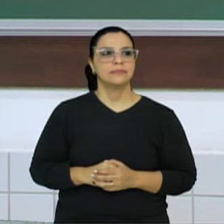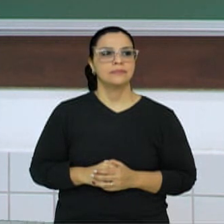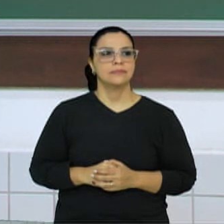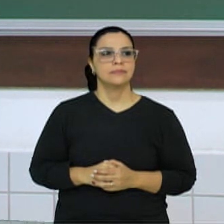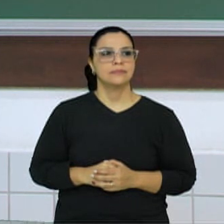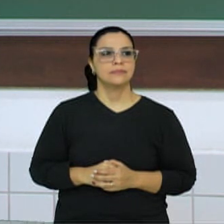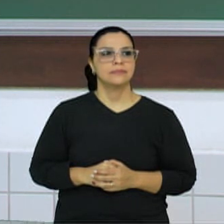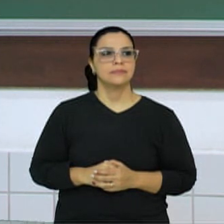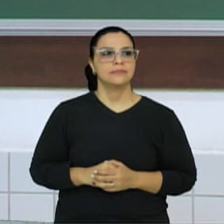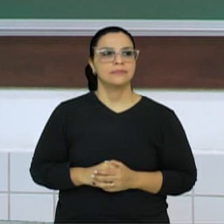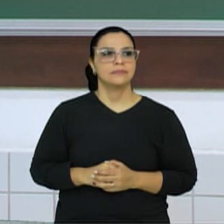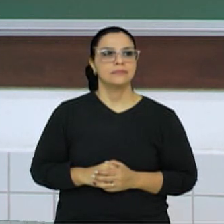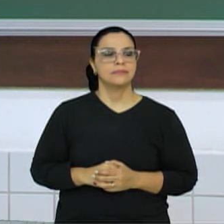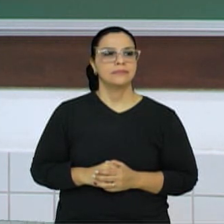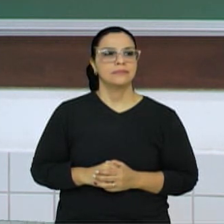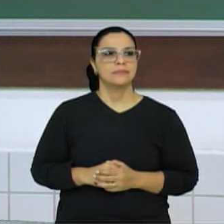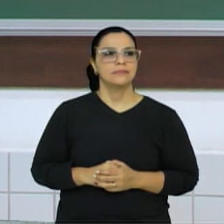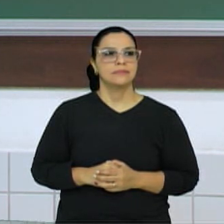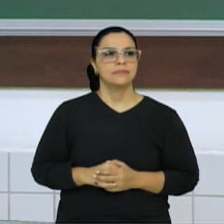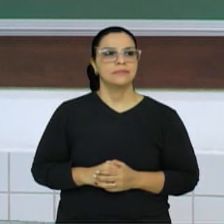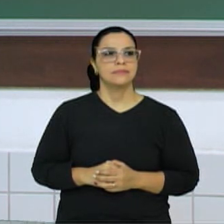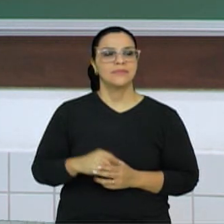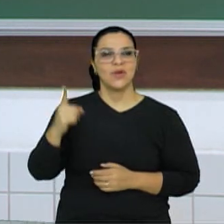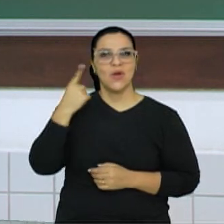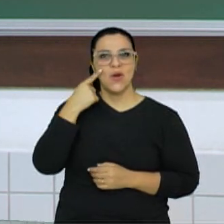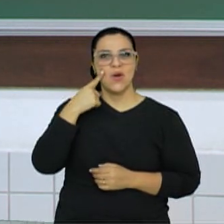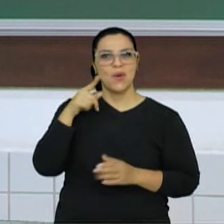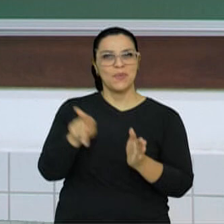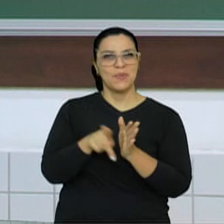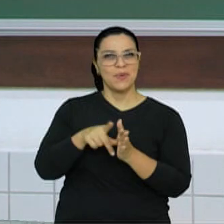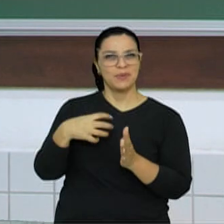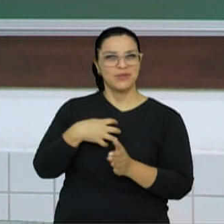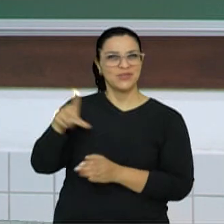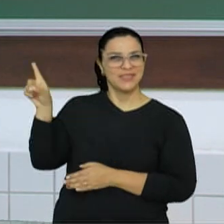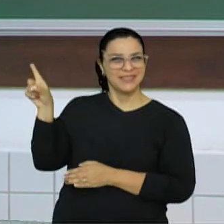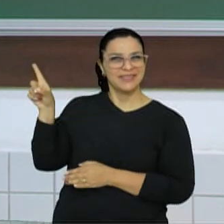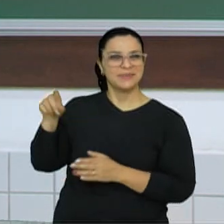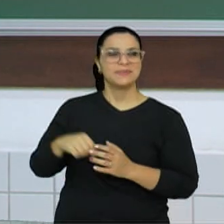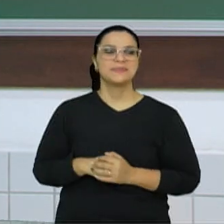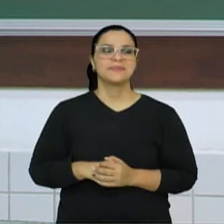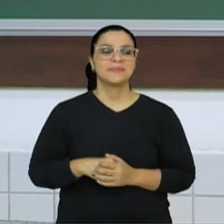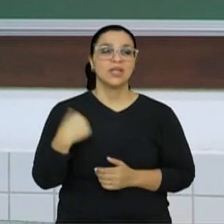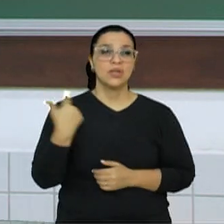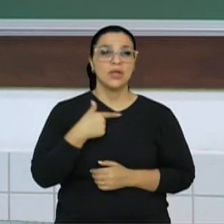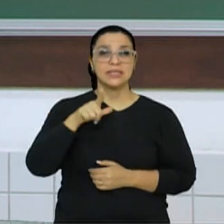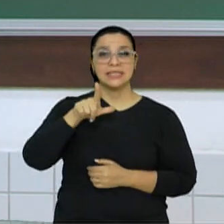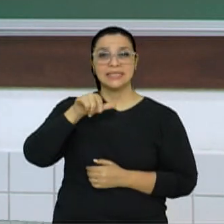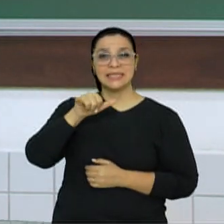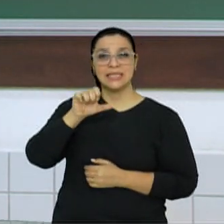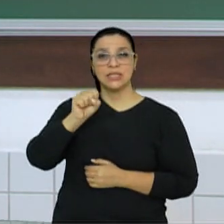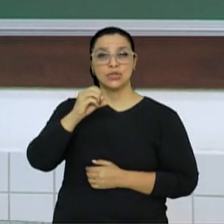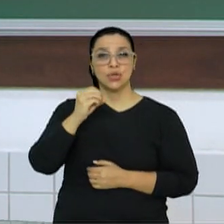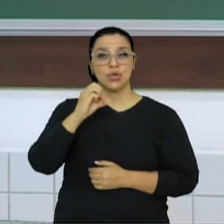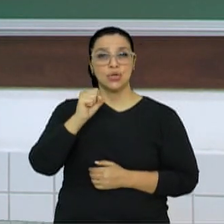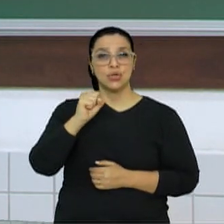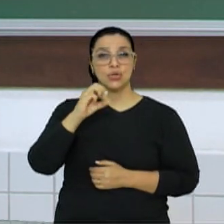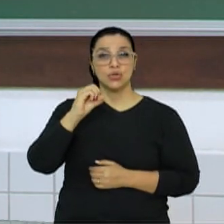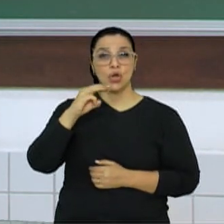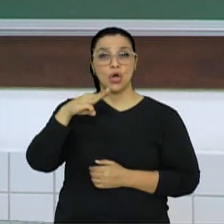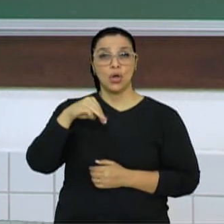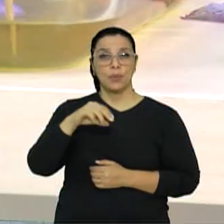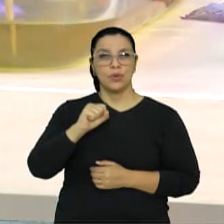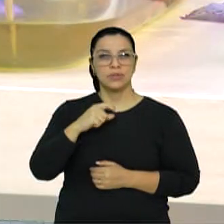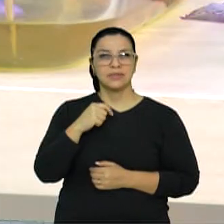para cá, para apoiar aqui na minha membrana plasmática. Temos os lisossomos, que seriam aquelas